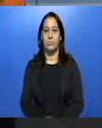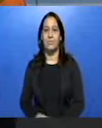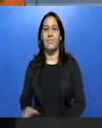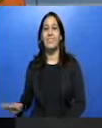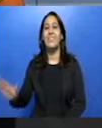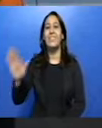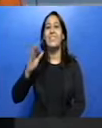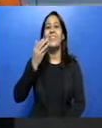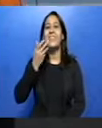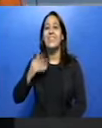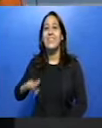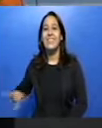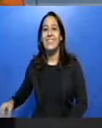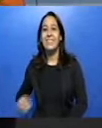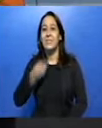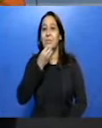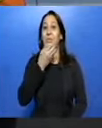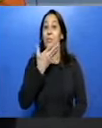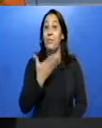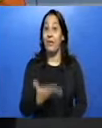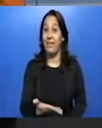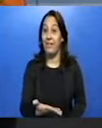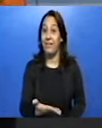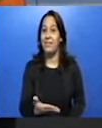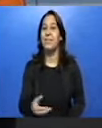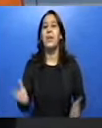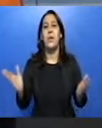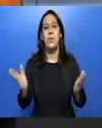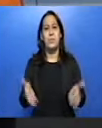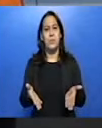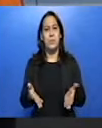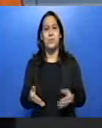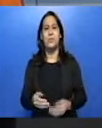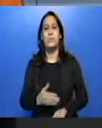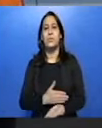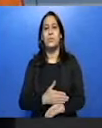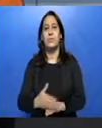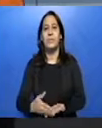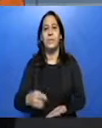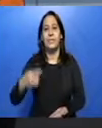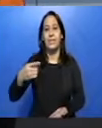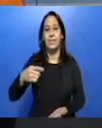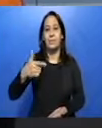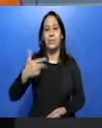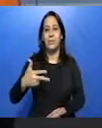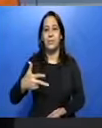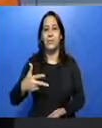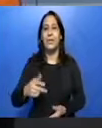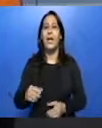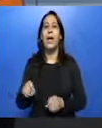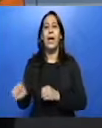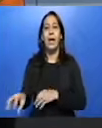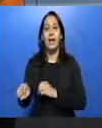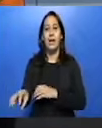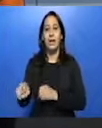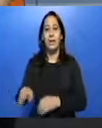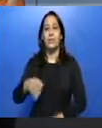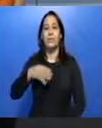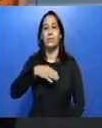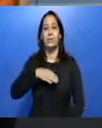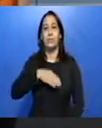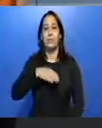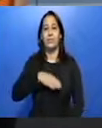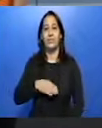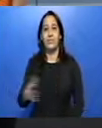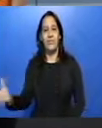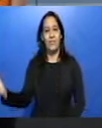Olá, crianças, tudo bem? E aí, prontos para a nossa 12ª aula, nossa aula de língua portuguesa?